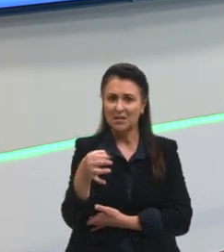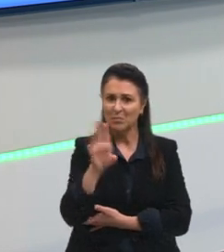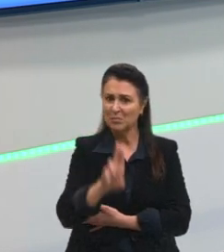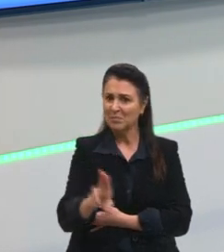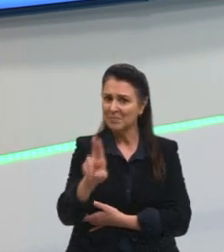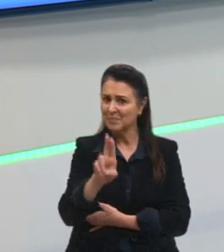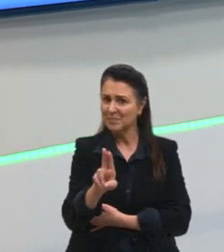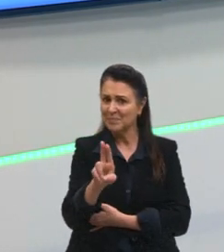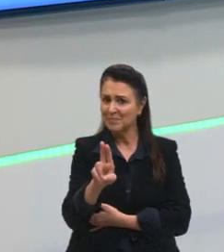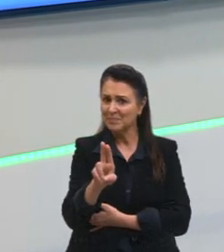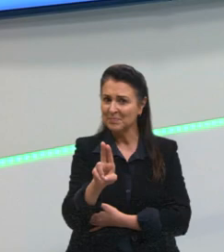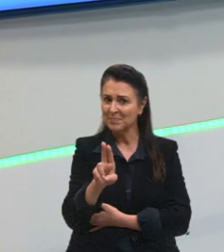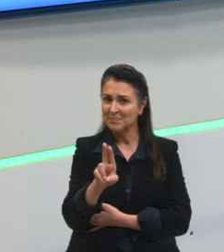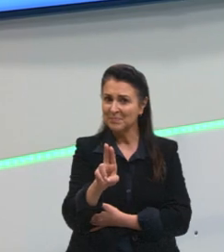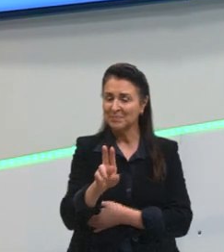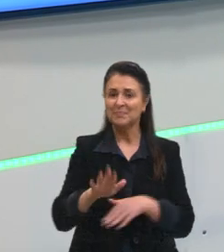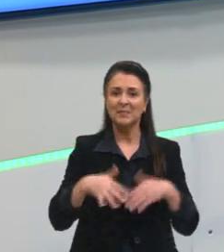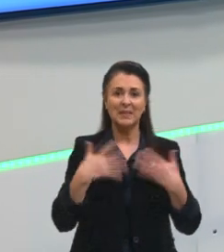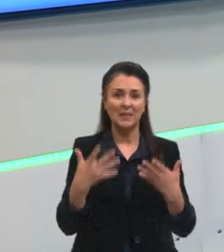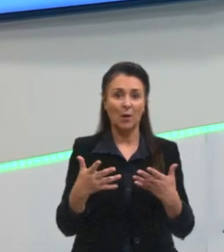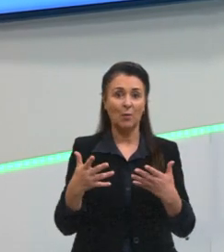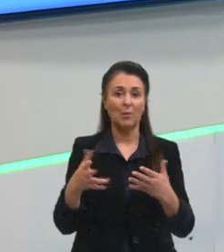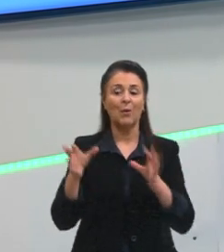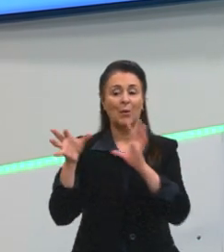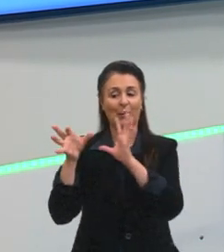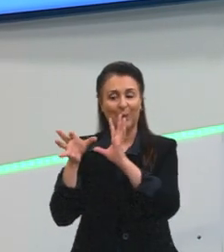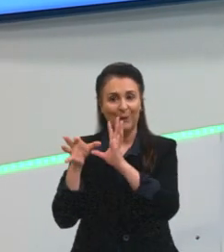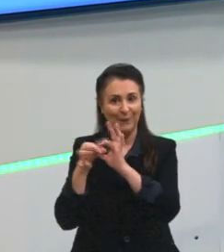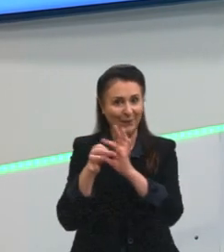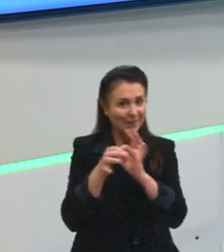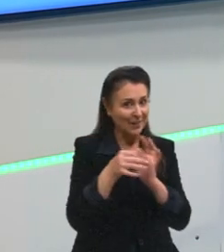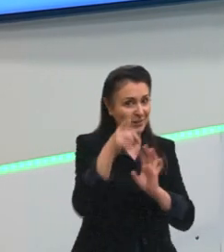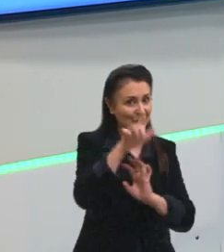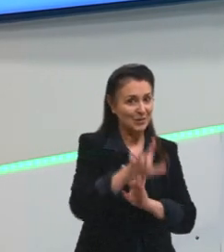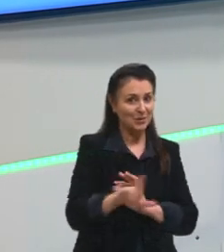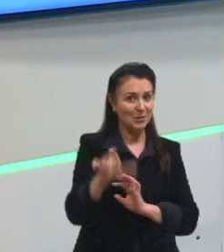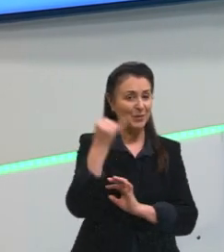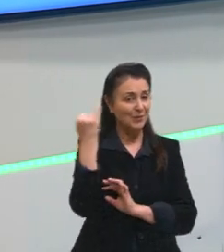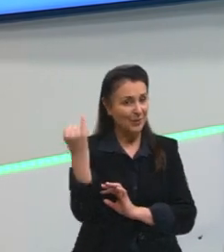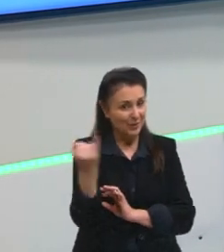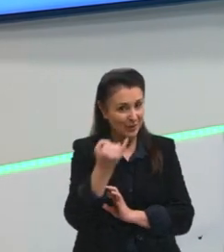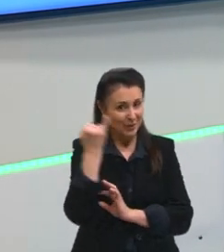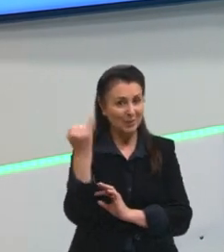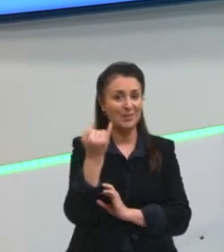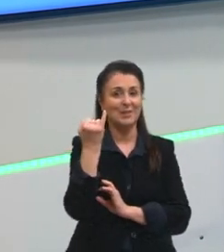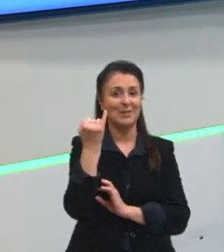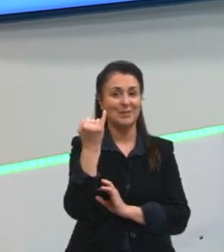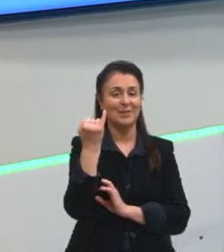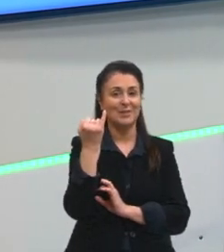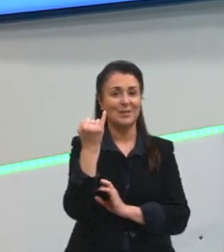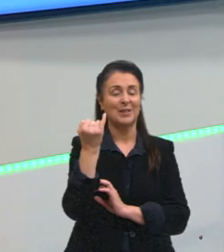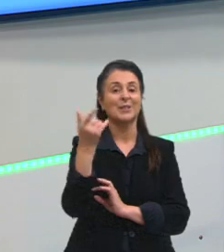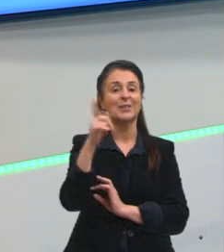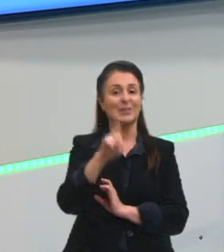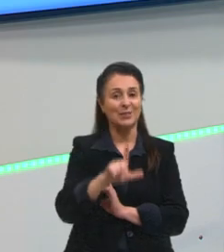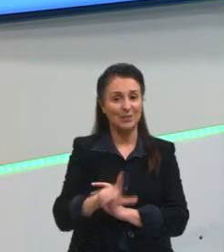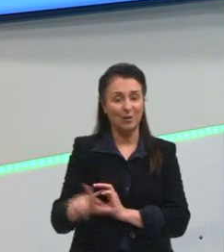bom então eu estou falando de contextos e voltando ao meu contexto sobre